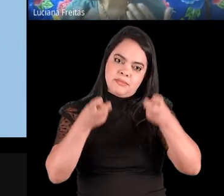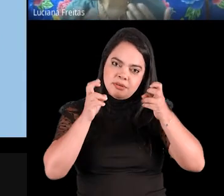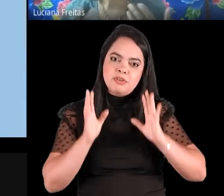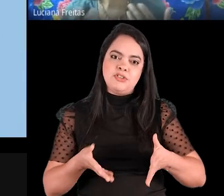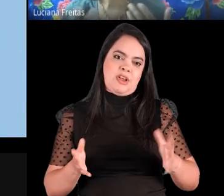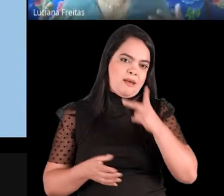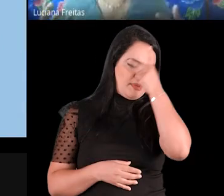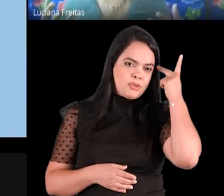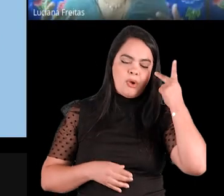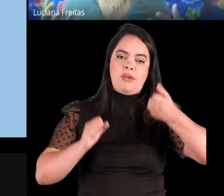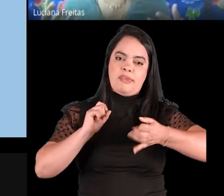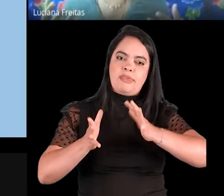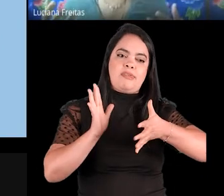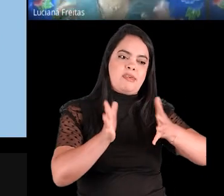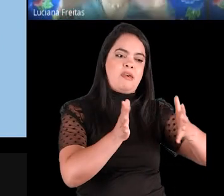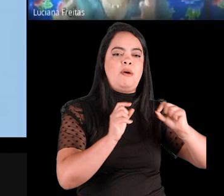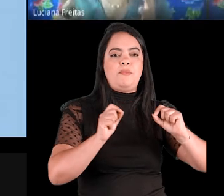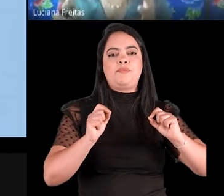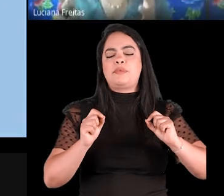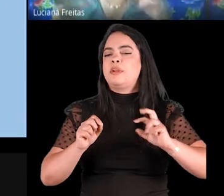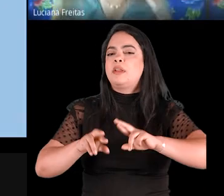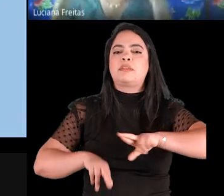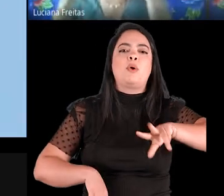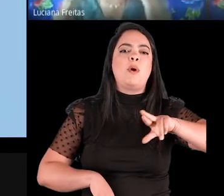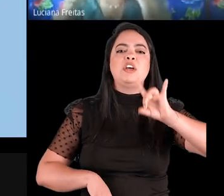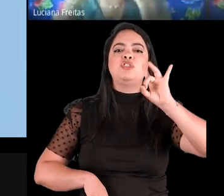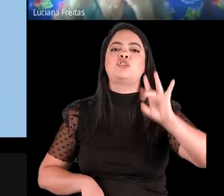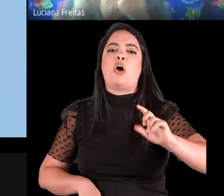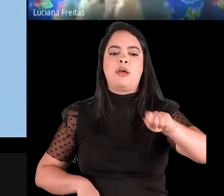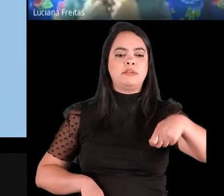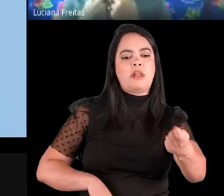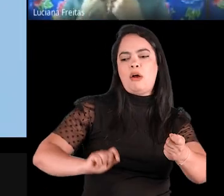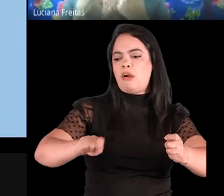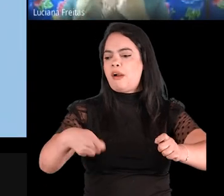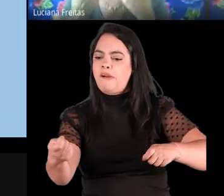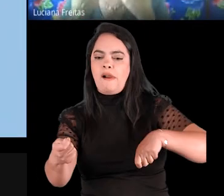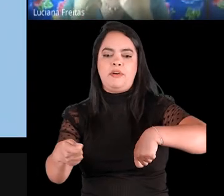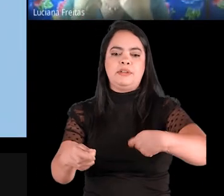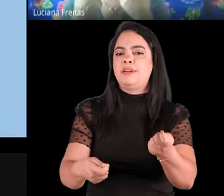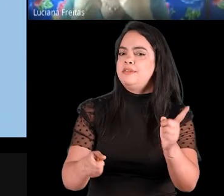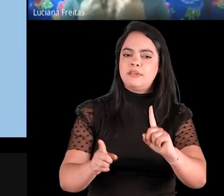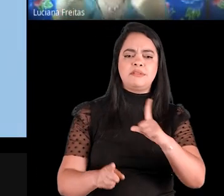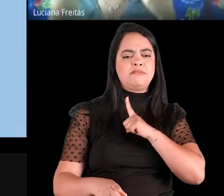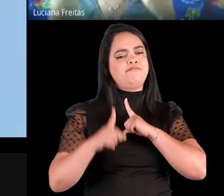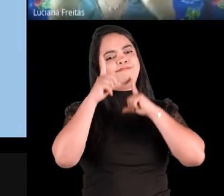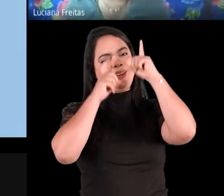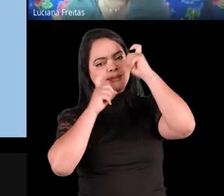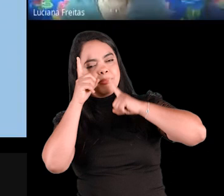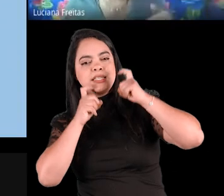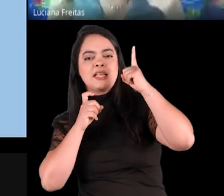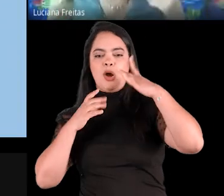alguém sinalizando, e que não é só o sinal, né? Eu me expresso com a expressão